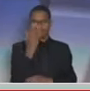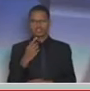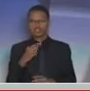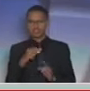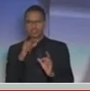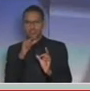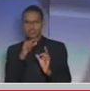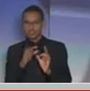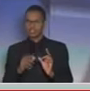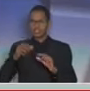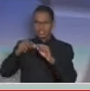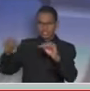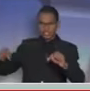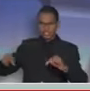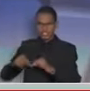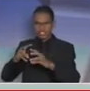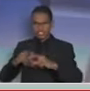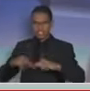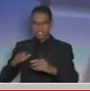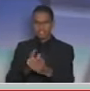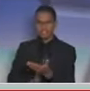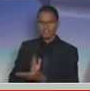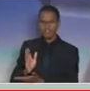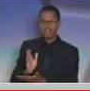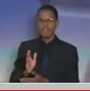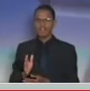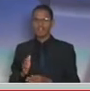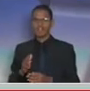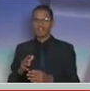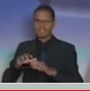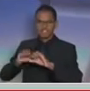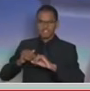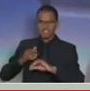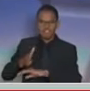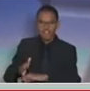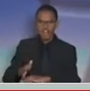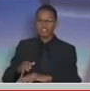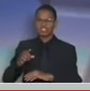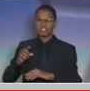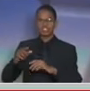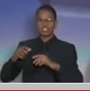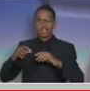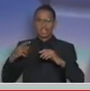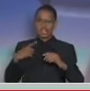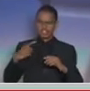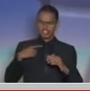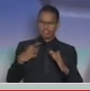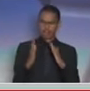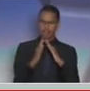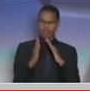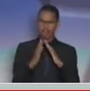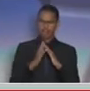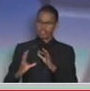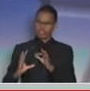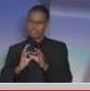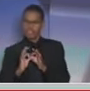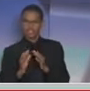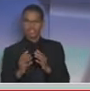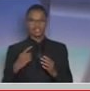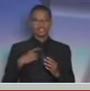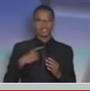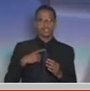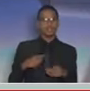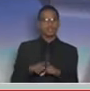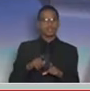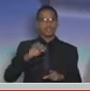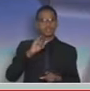para anexar na sua mansão em Campos do Jordão, era devedor do IPTU, aqui